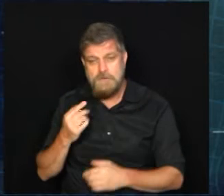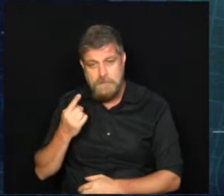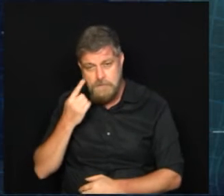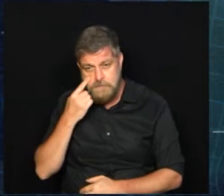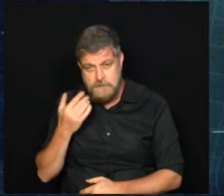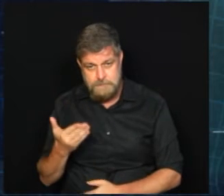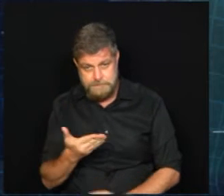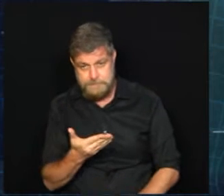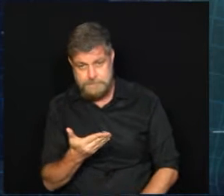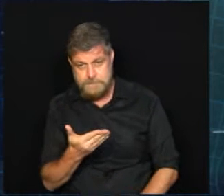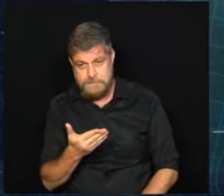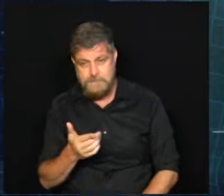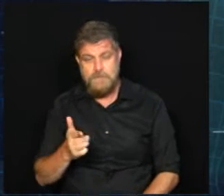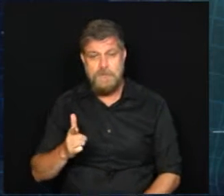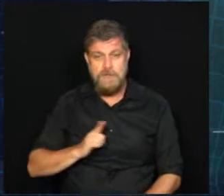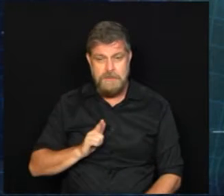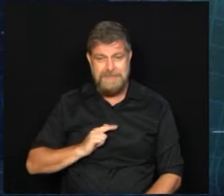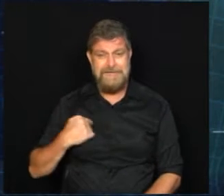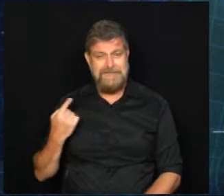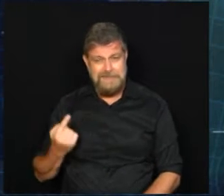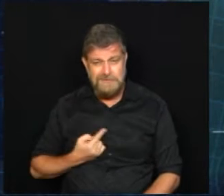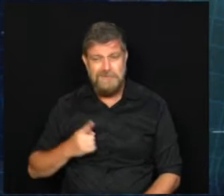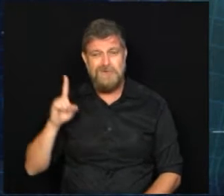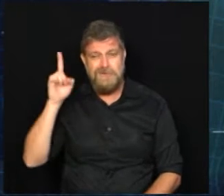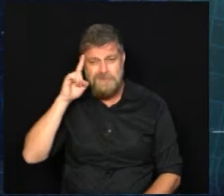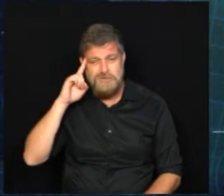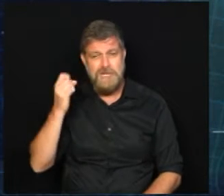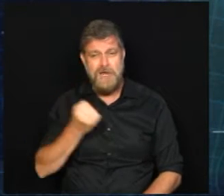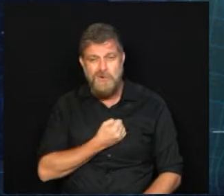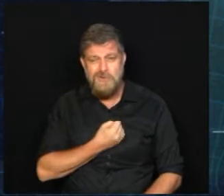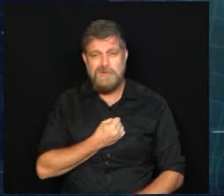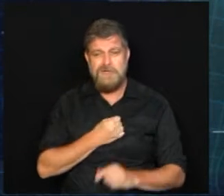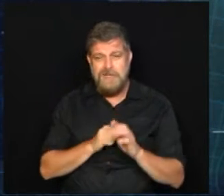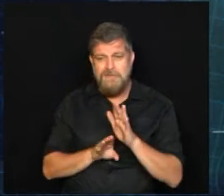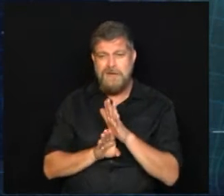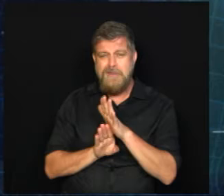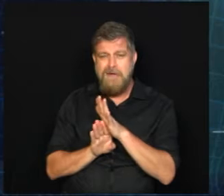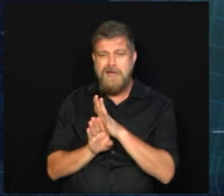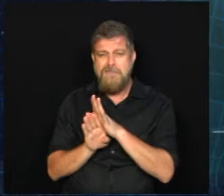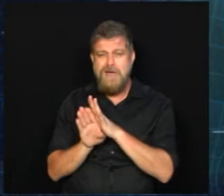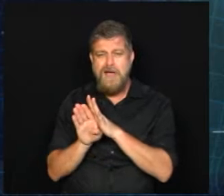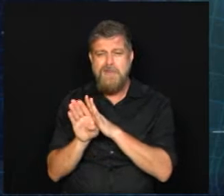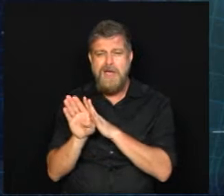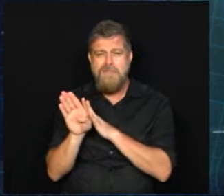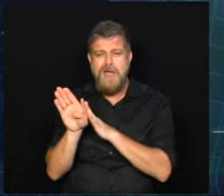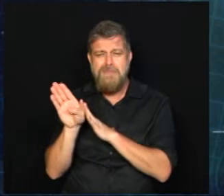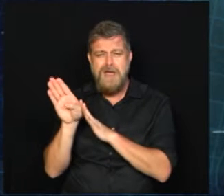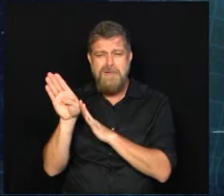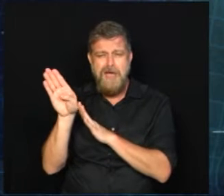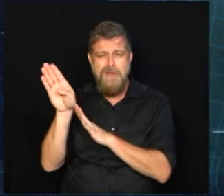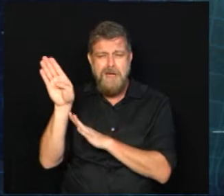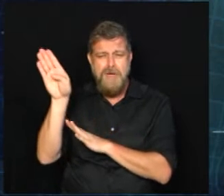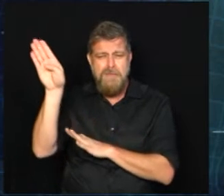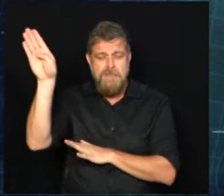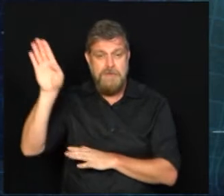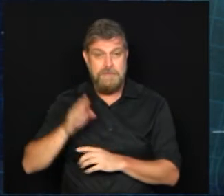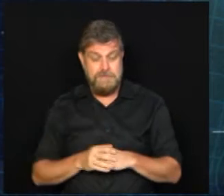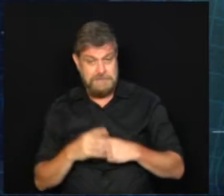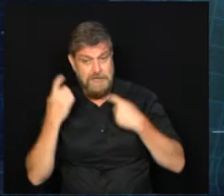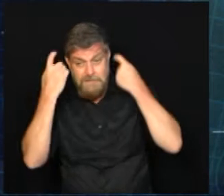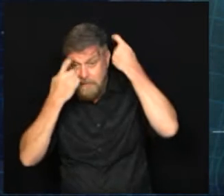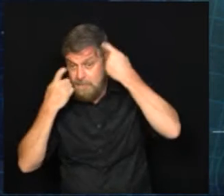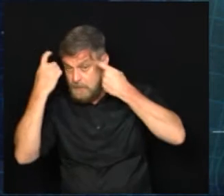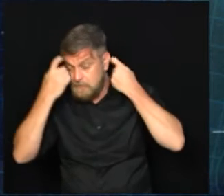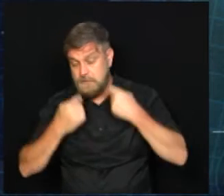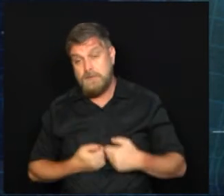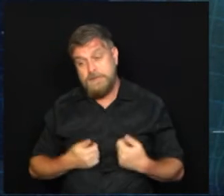pode dizer então que nós estamos cada dia com números mais crescentes aqui e as casos que preocupam por